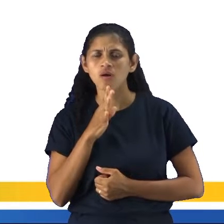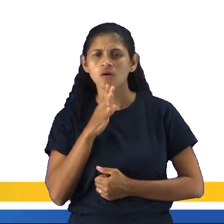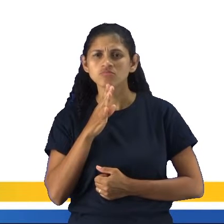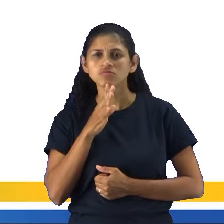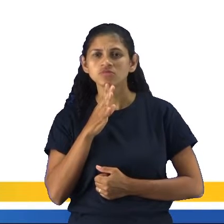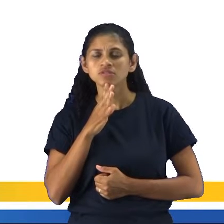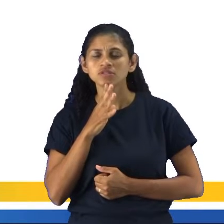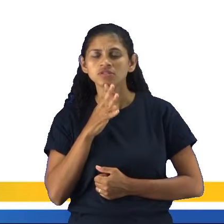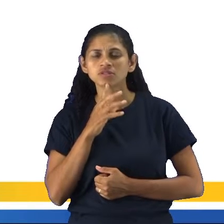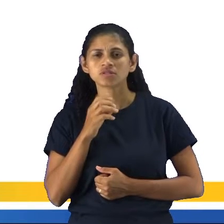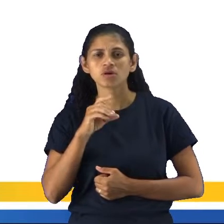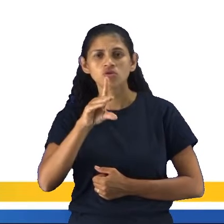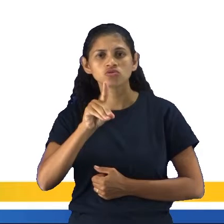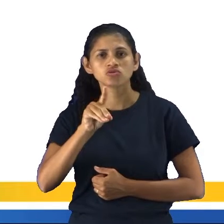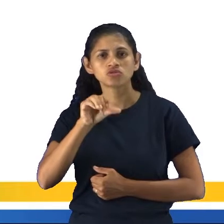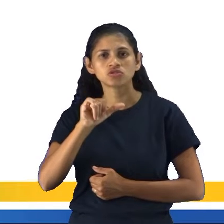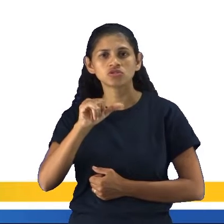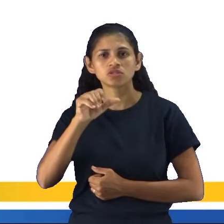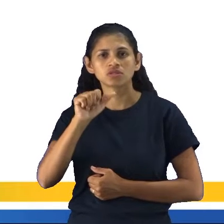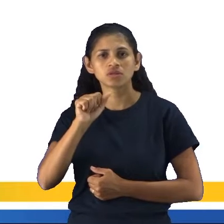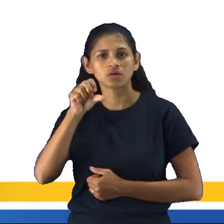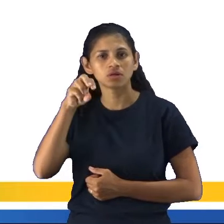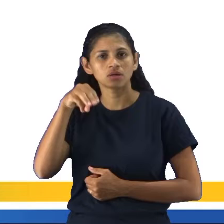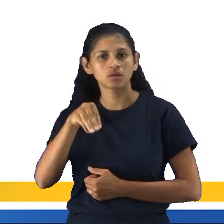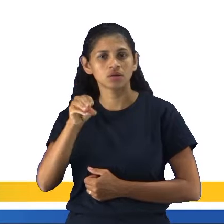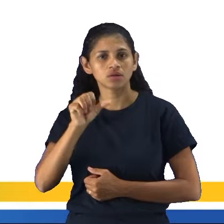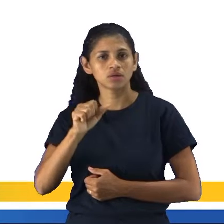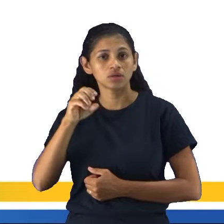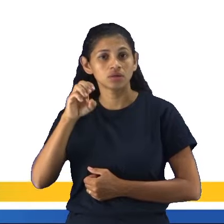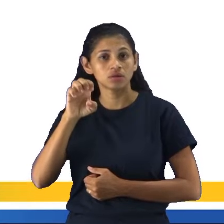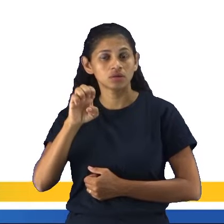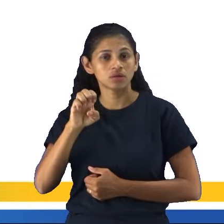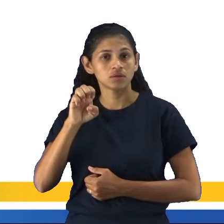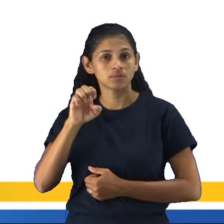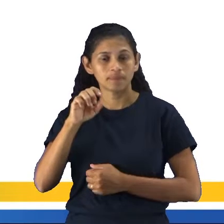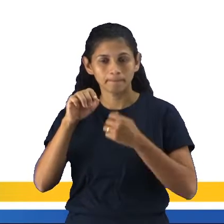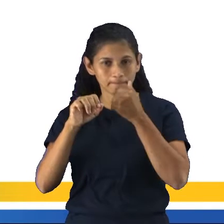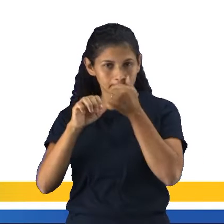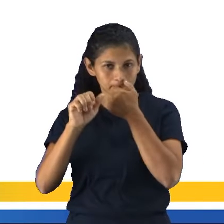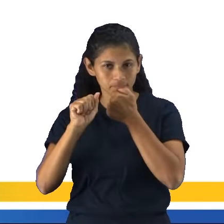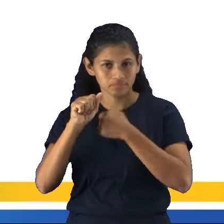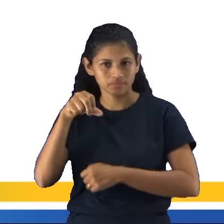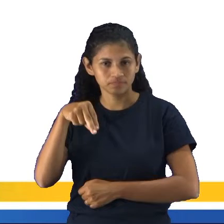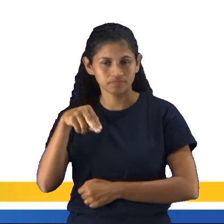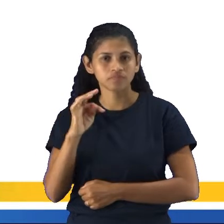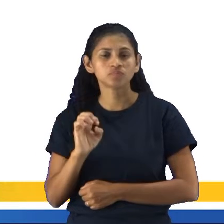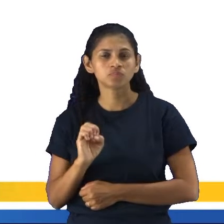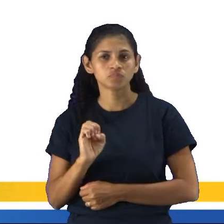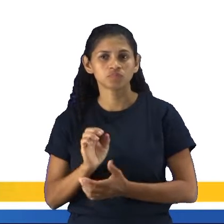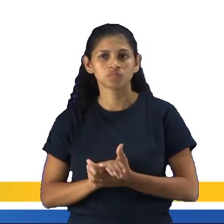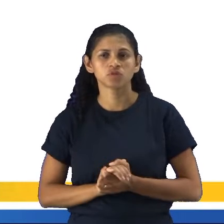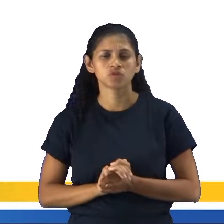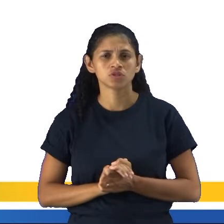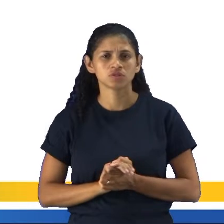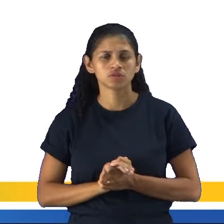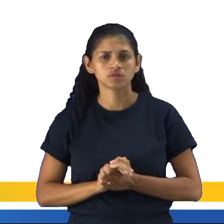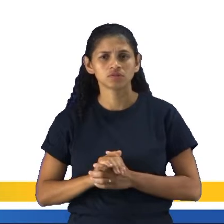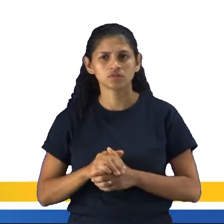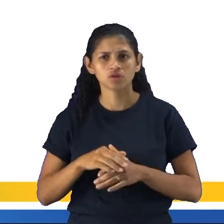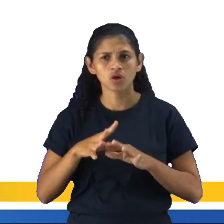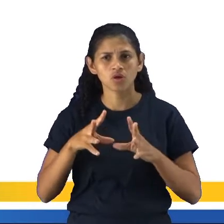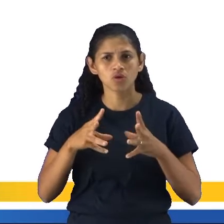o diamante. O diamante aí, ele tá na sua propriedade, né, rústica, porém, ele